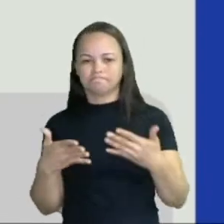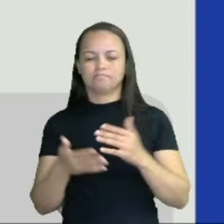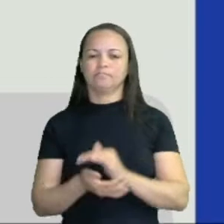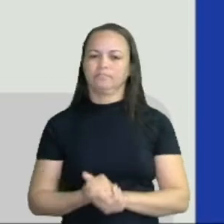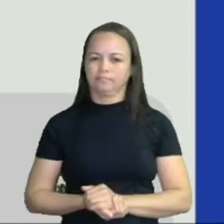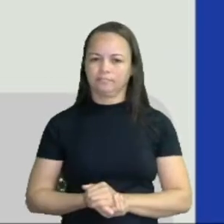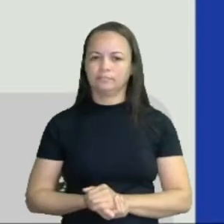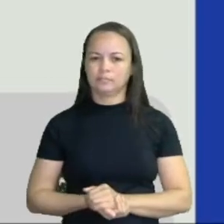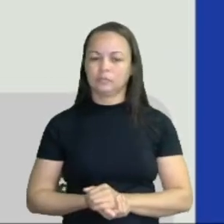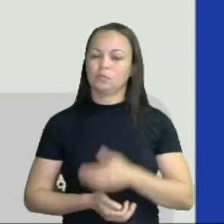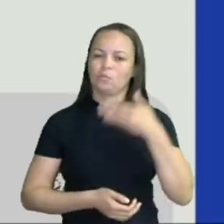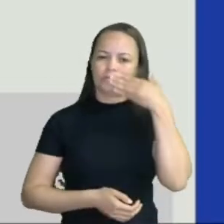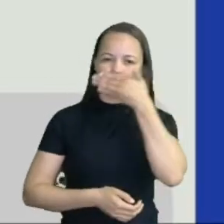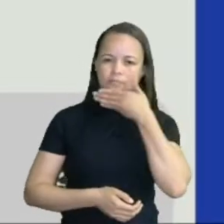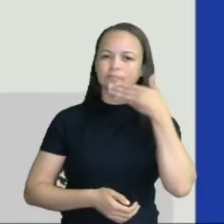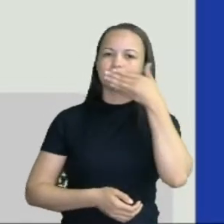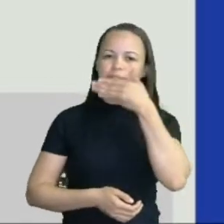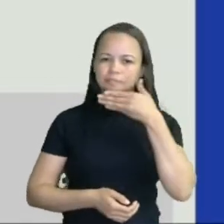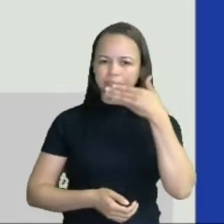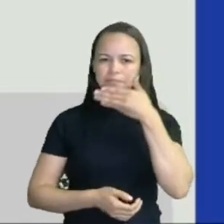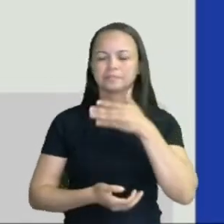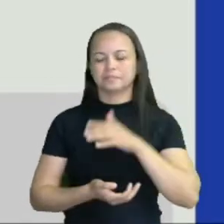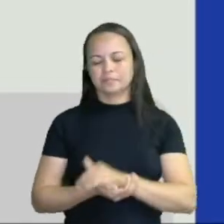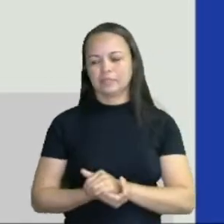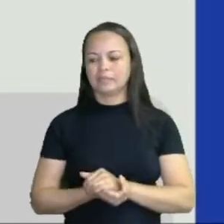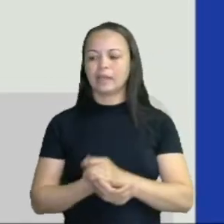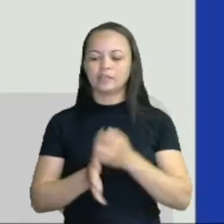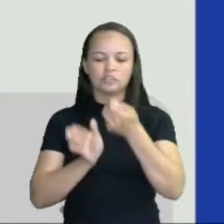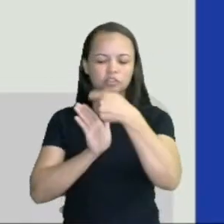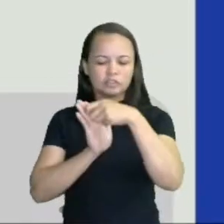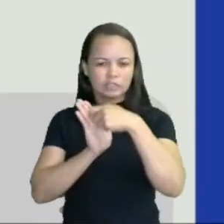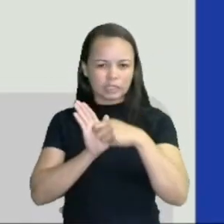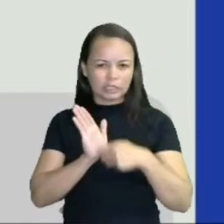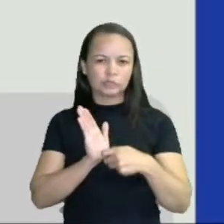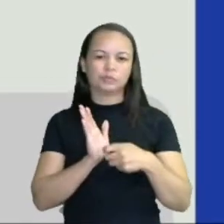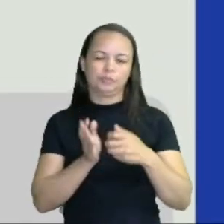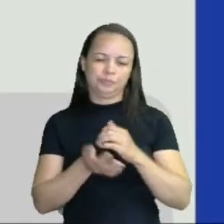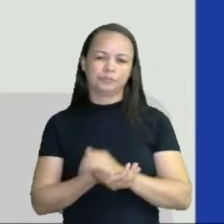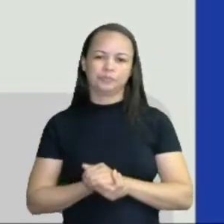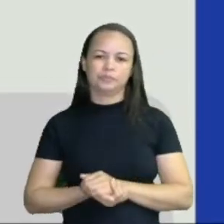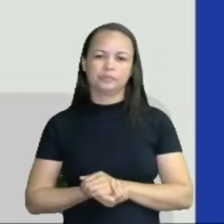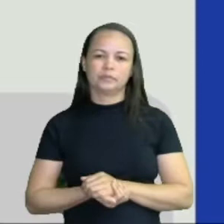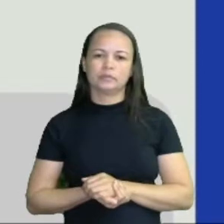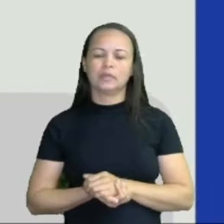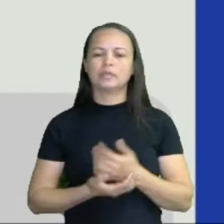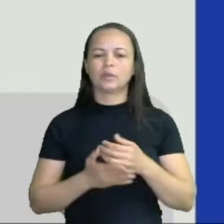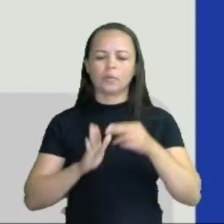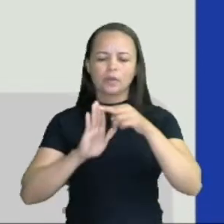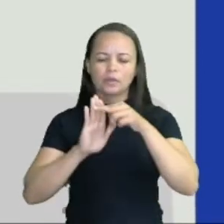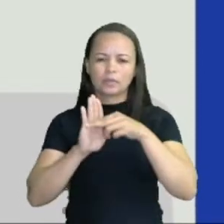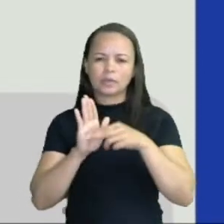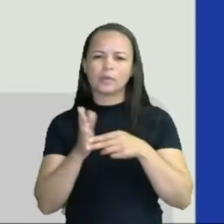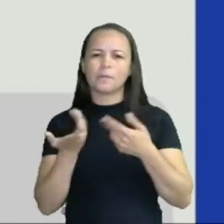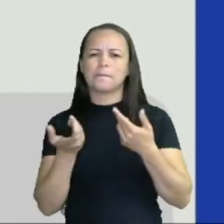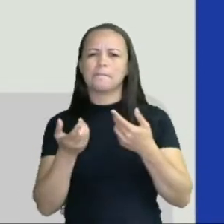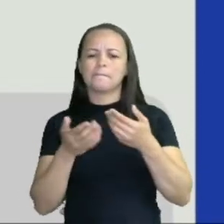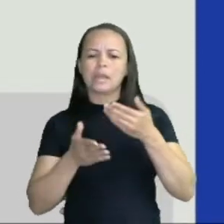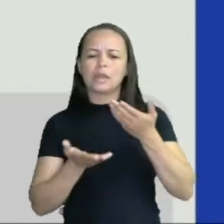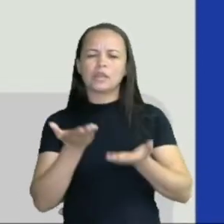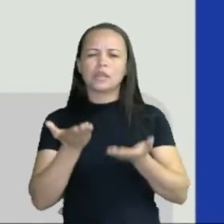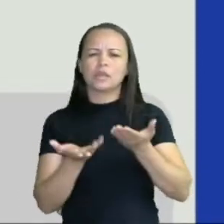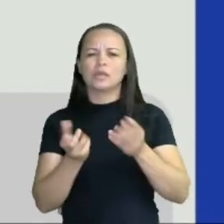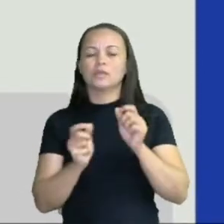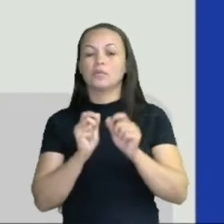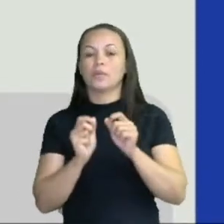O açúcar, muito bem. Tá? Escrito ali nos ingredientes. O ingrediente da receita é medido em litros.